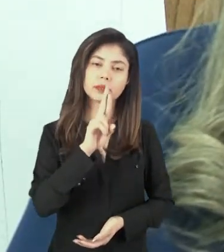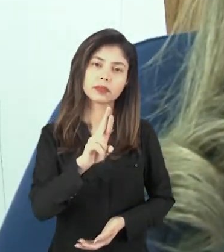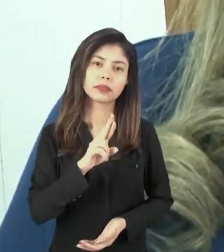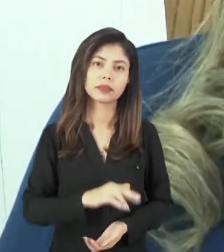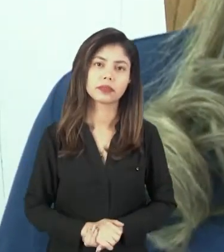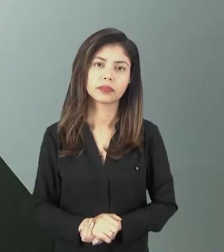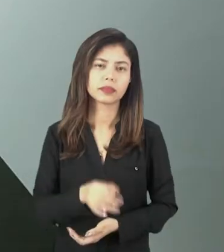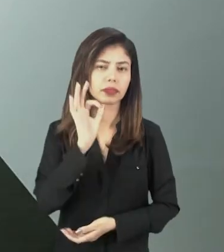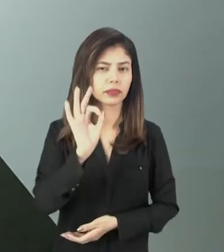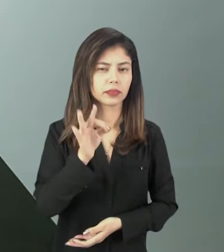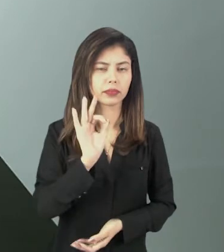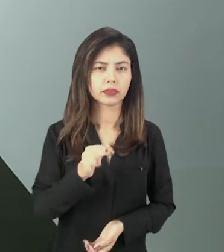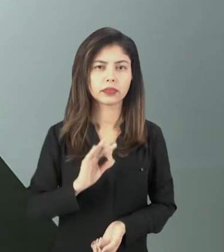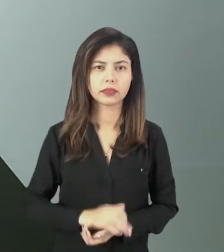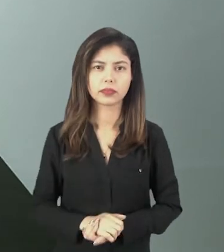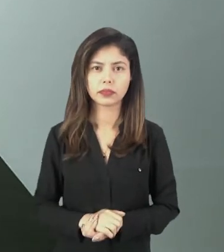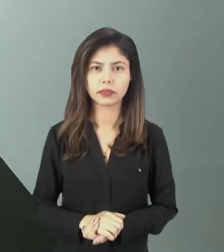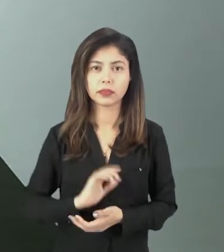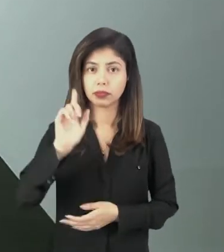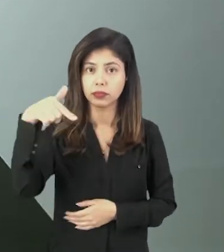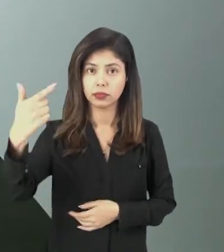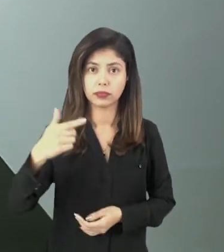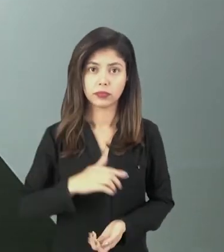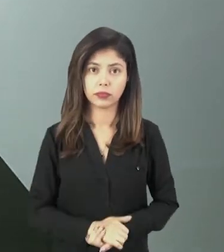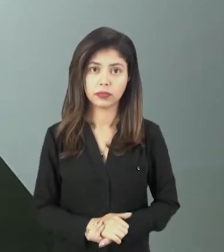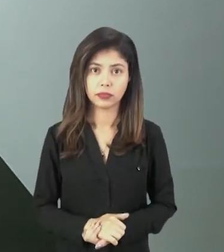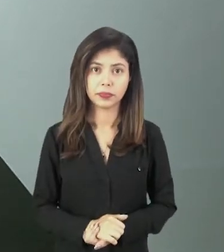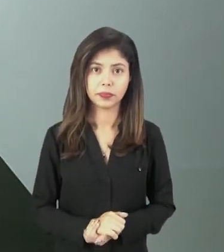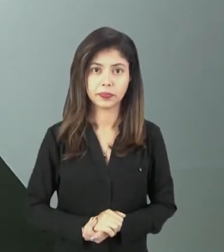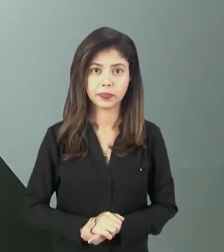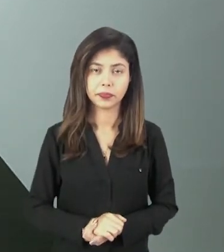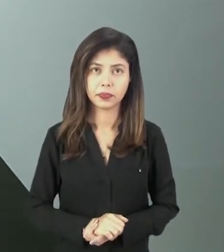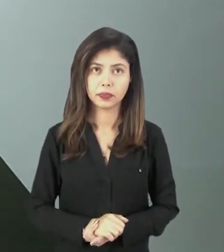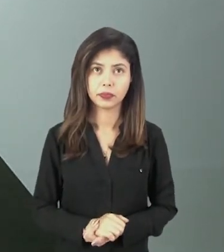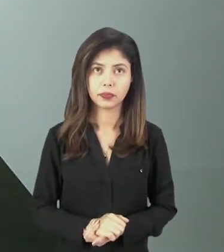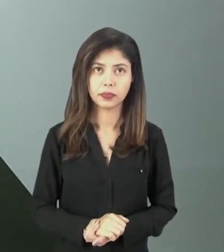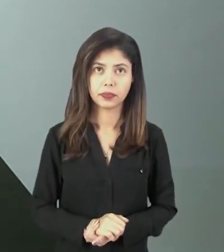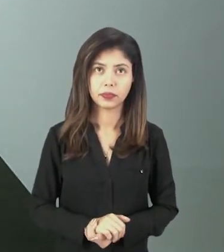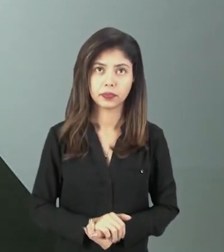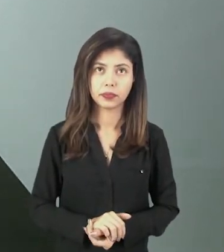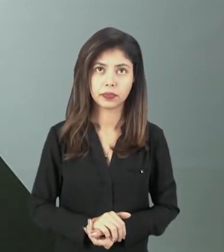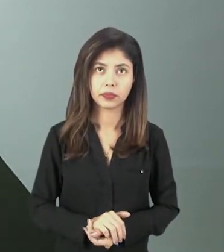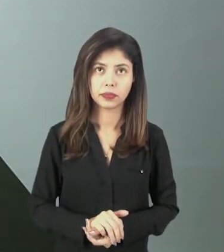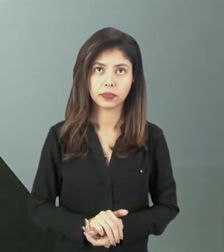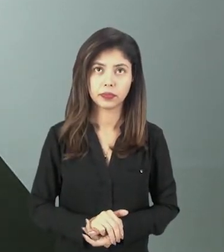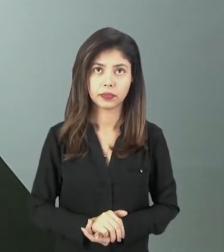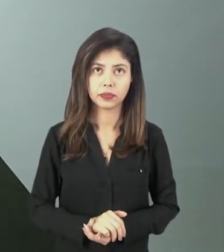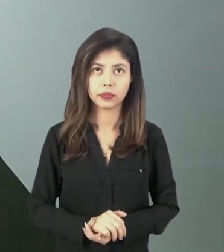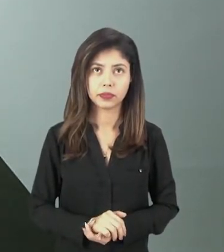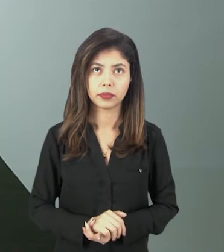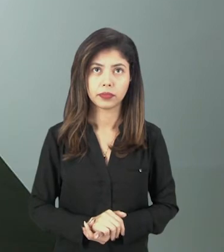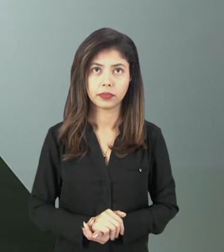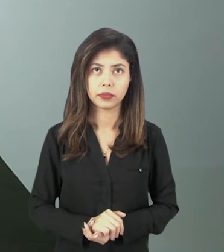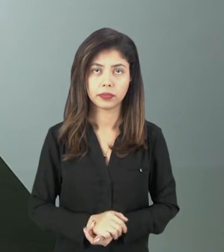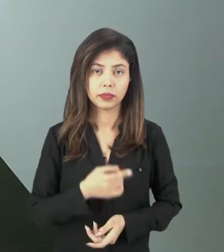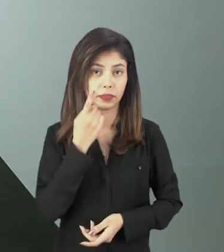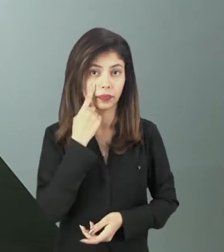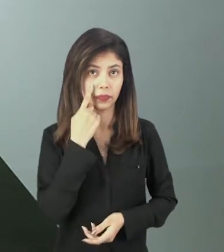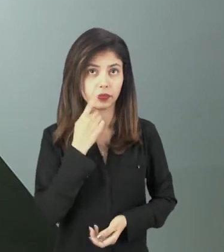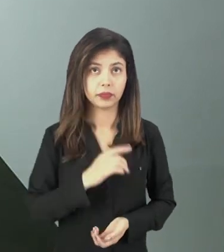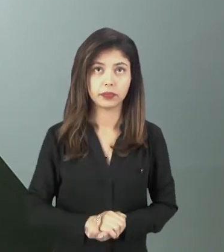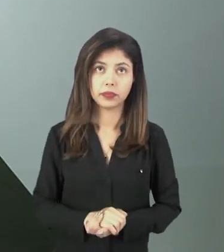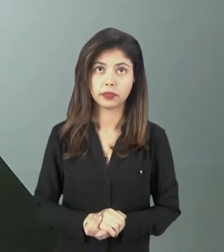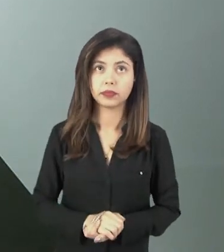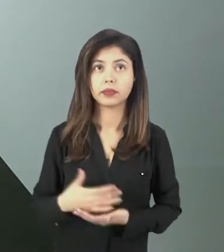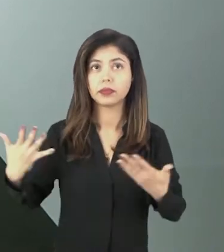cálculo certinho Vamos para o próximo e olha só nós